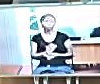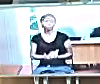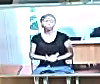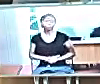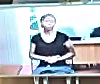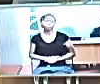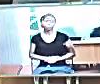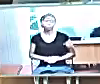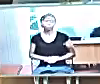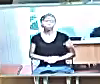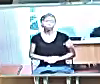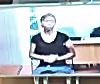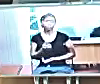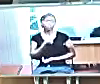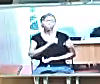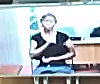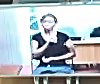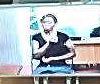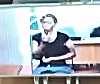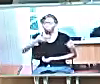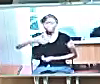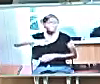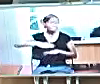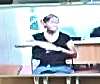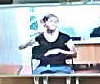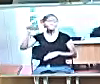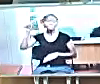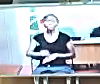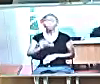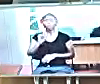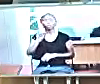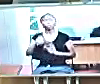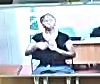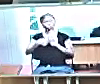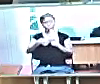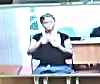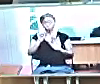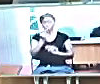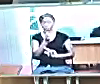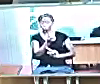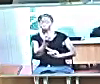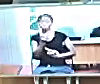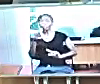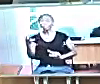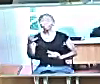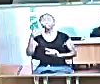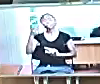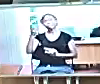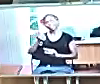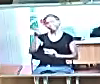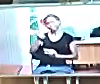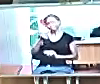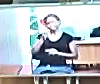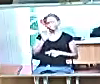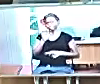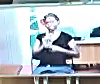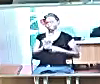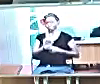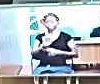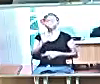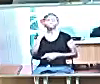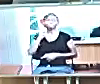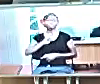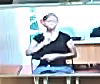o número é mais alarmante que eu trago aqui é o número é relacionado ao regime de previdência própria do estado pode